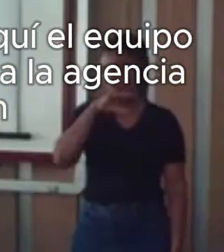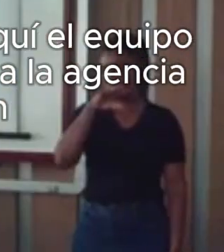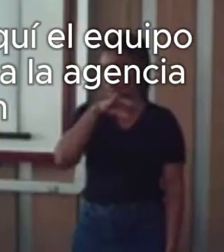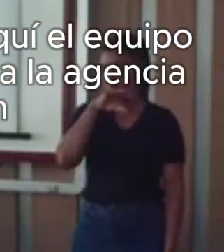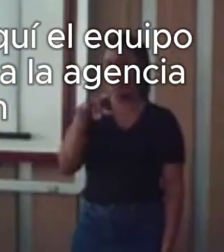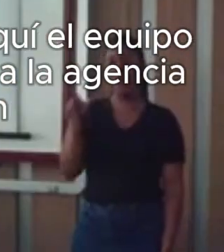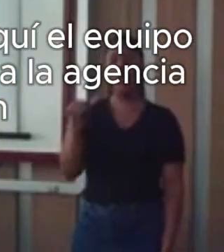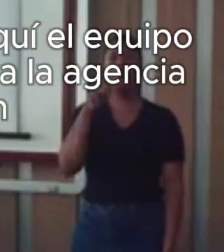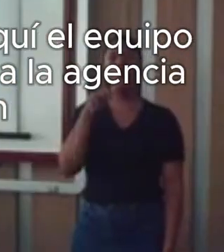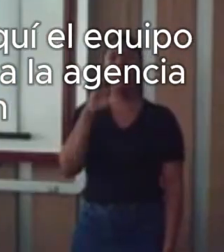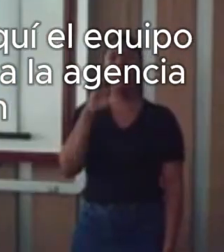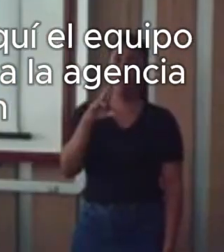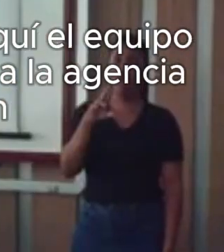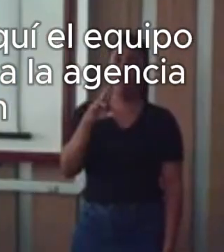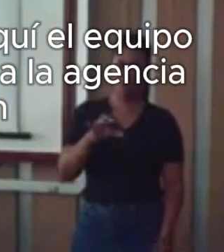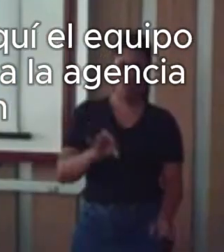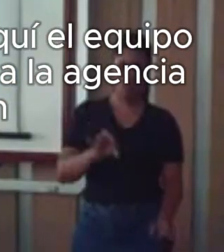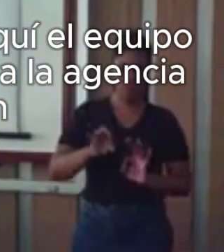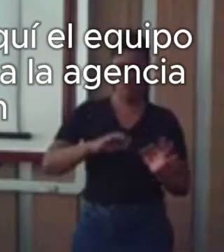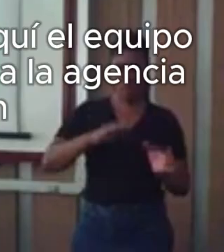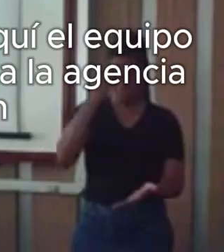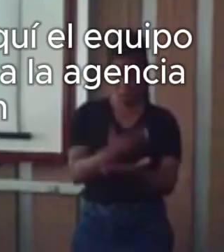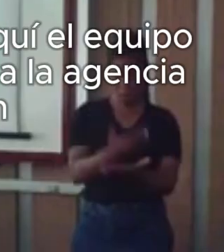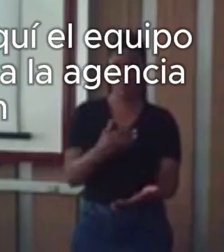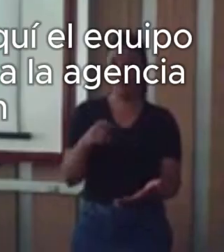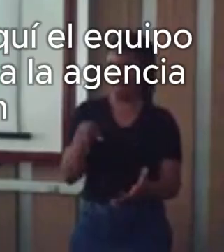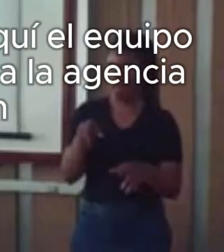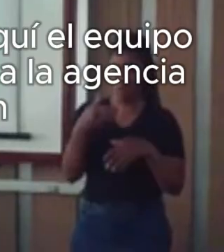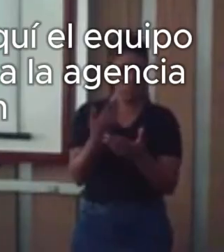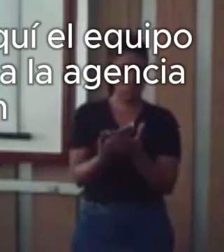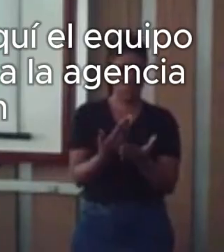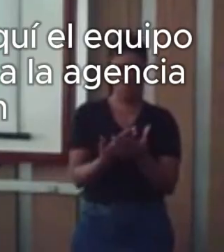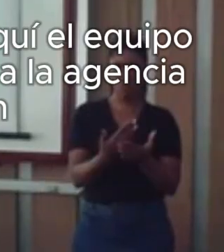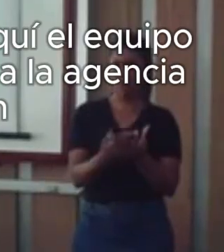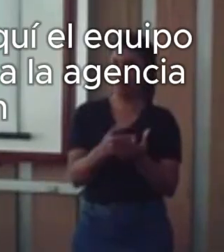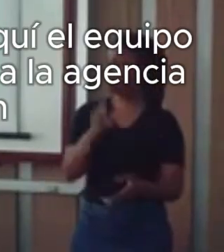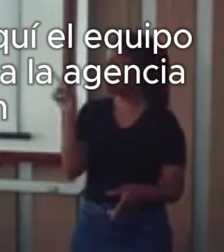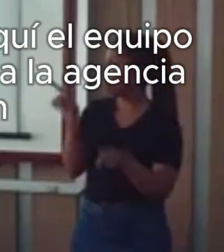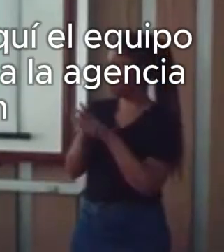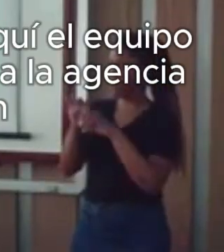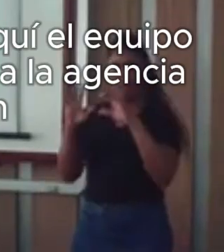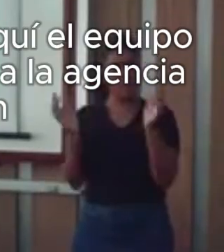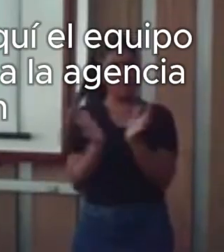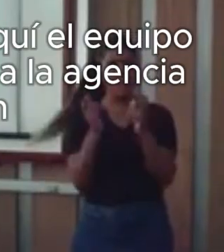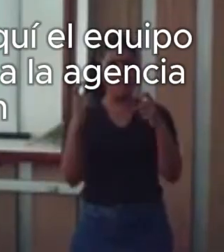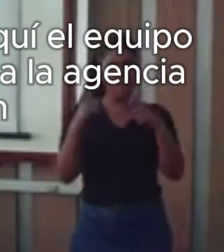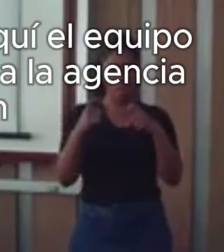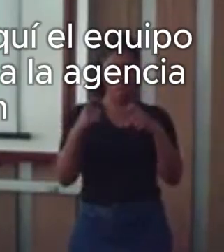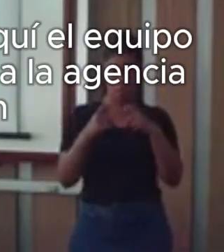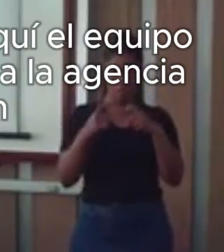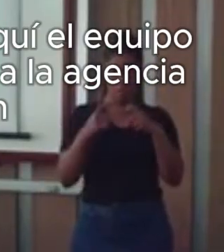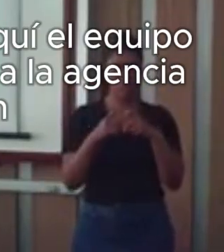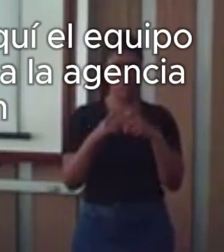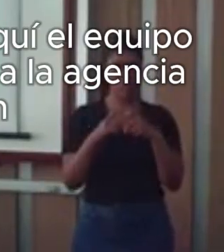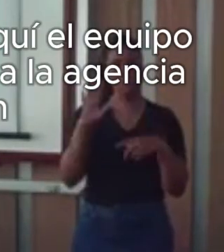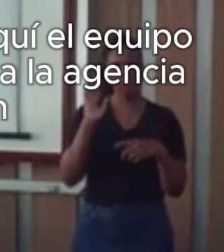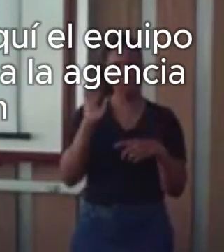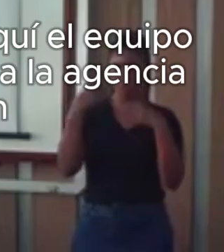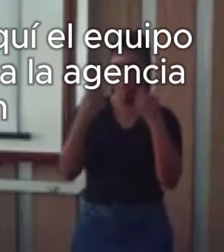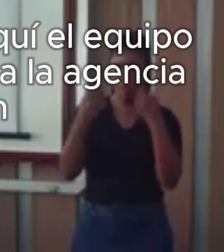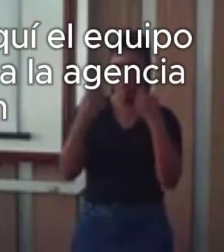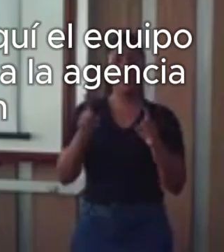tese, cuja tese é esse estudo. Aqui é a equipe médica, né, que eu já falei, e os